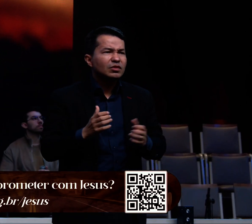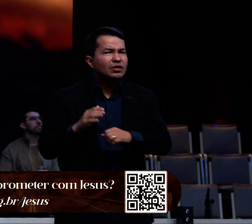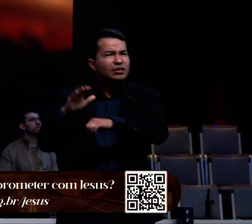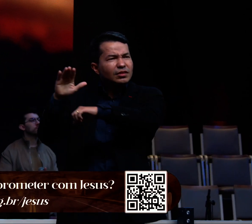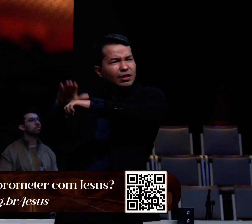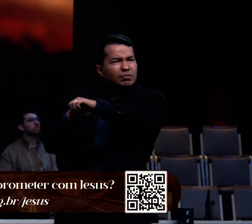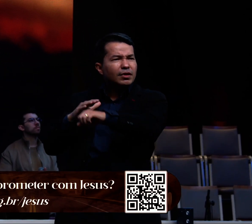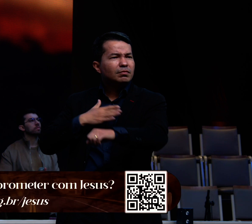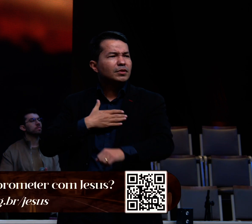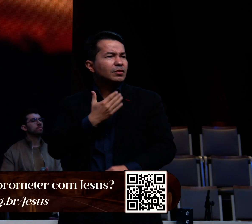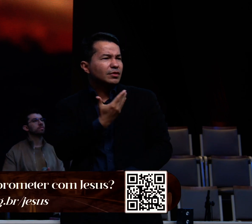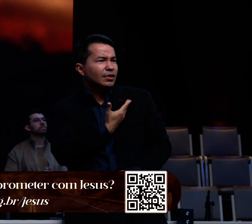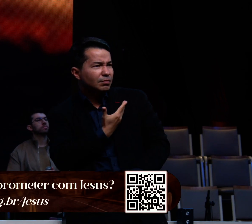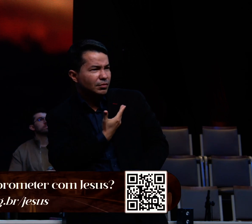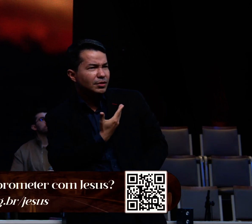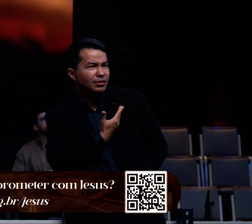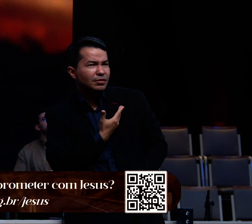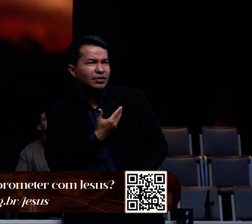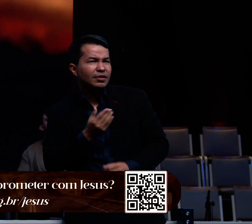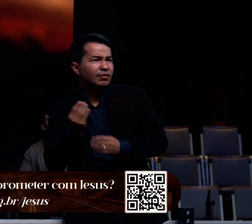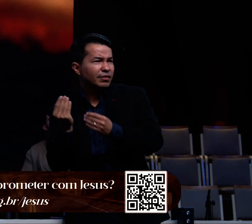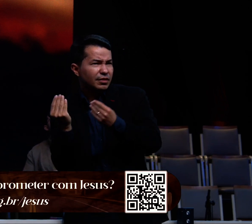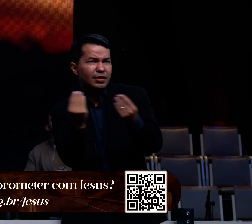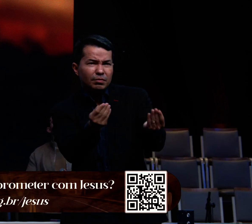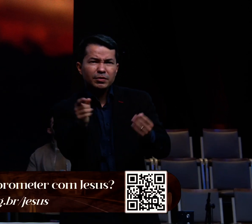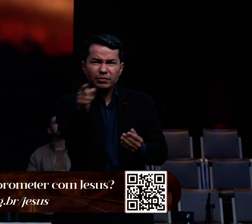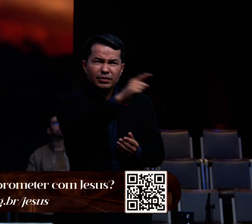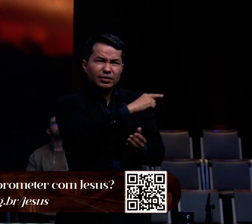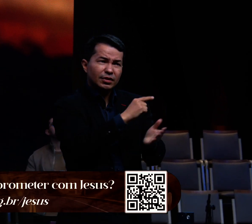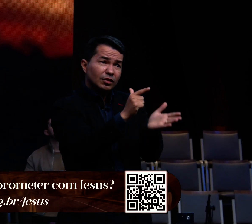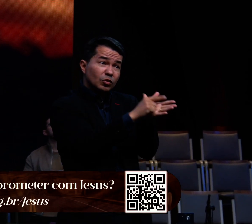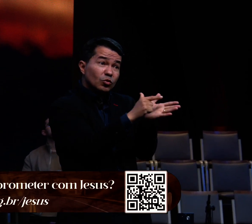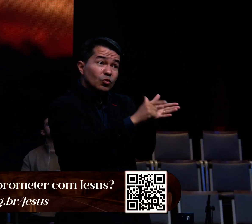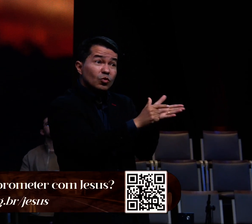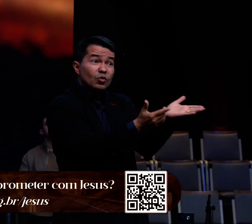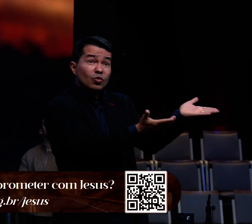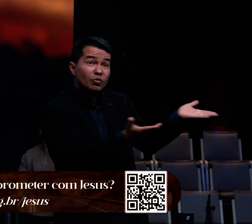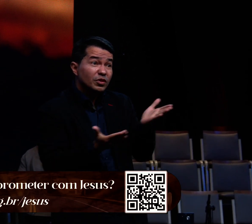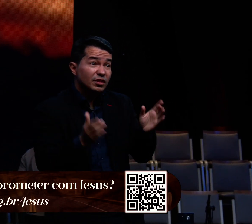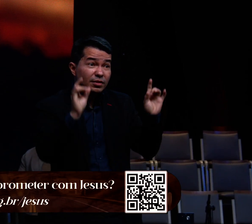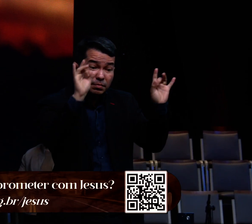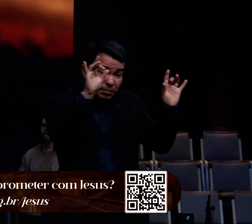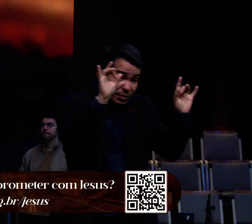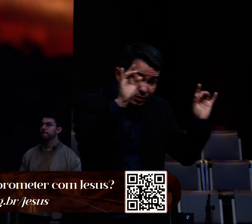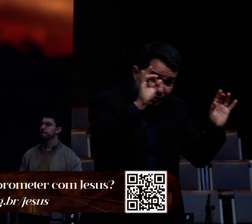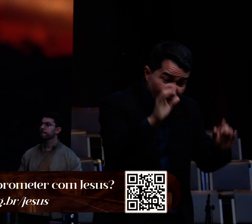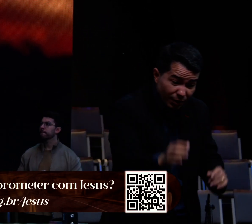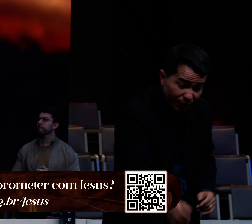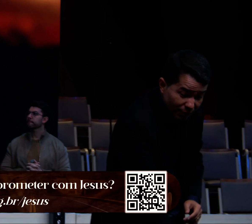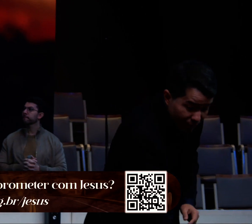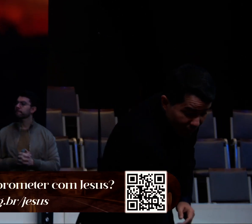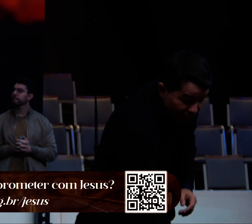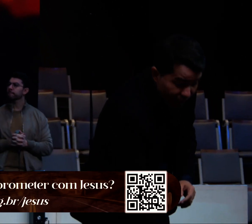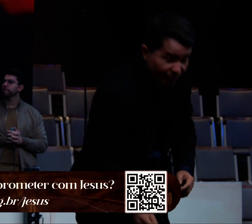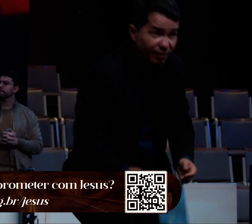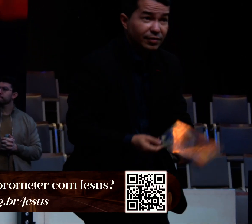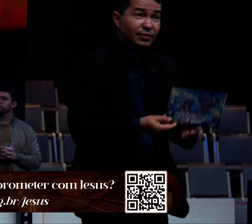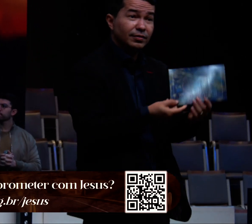quero chamar alguns amigos aqui para te dar um convite